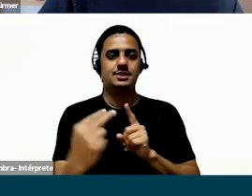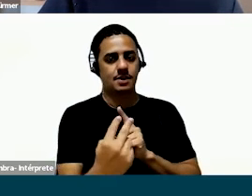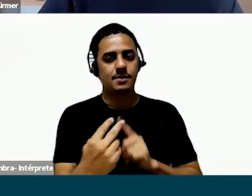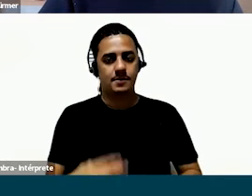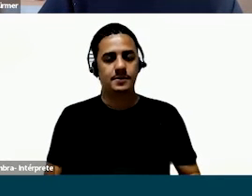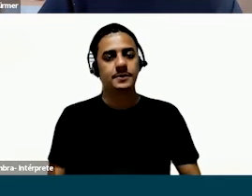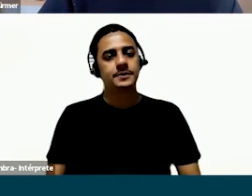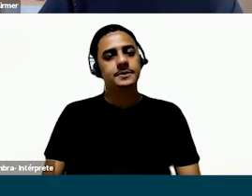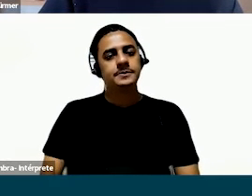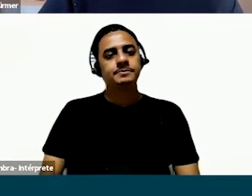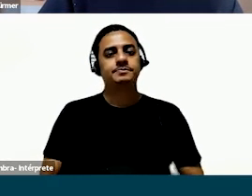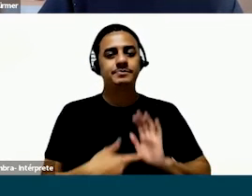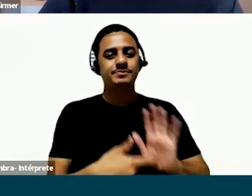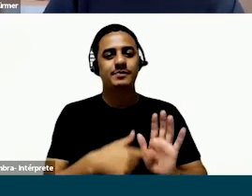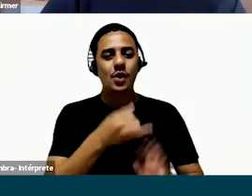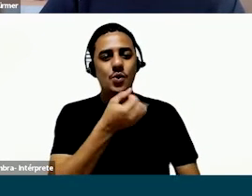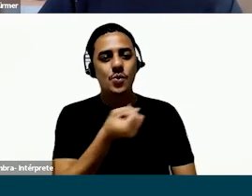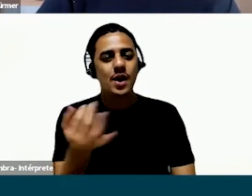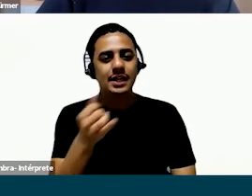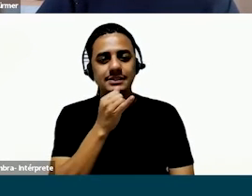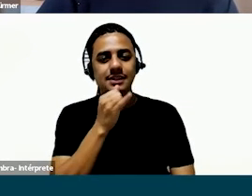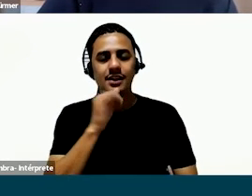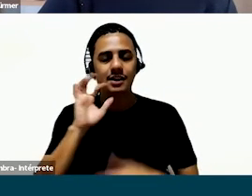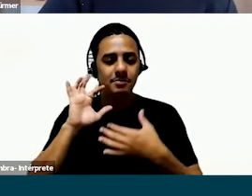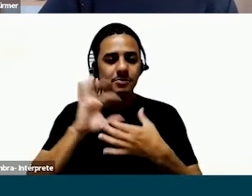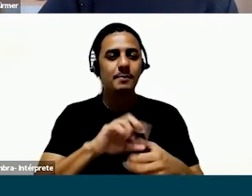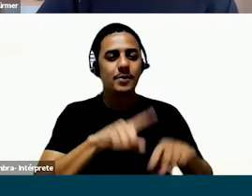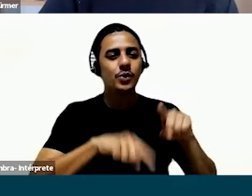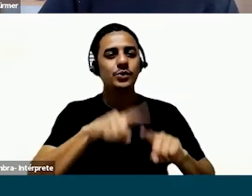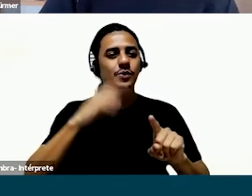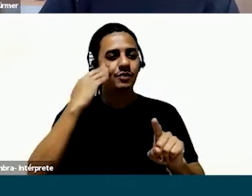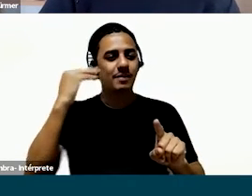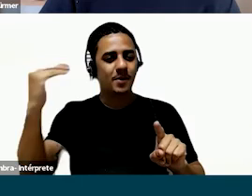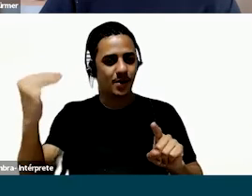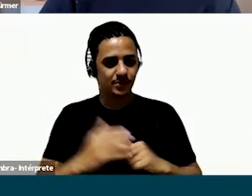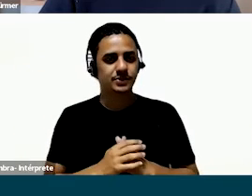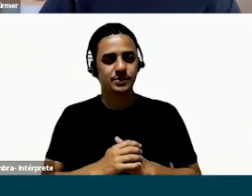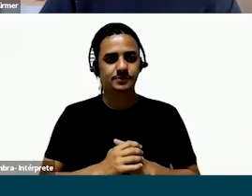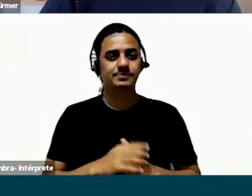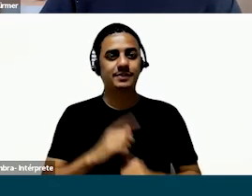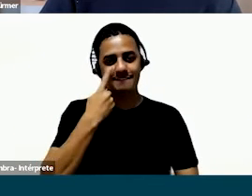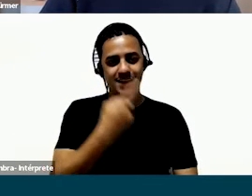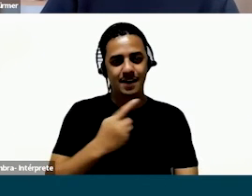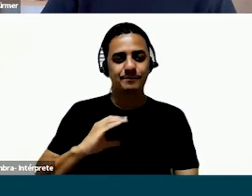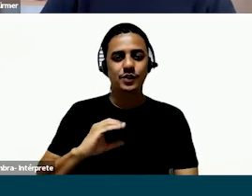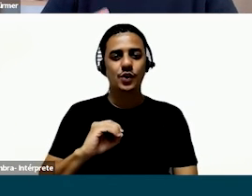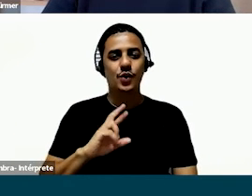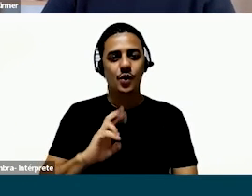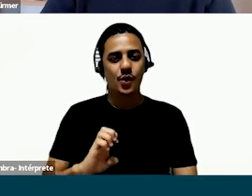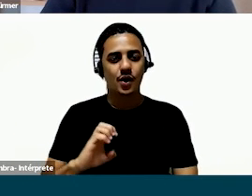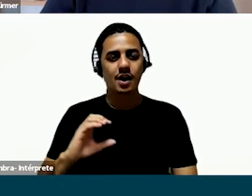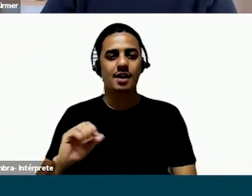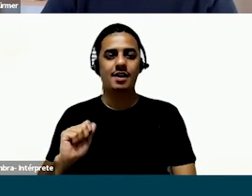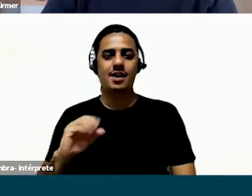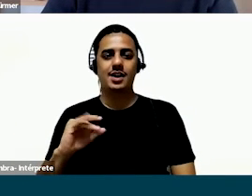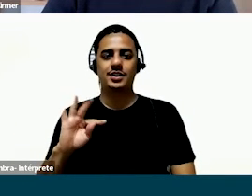gestão de produto a partir dessa visão. Aí eu trouxe alguns exemplos de corrections de produtos famosos. Reparem que os corrections eles sempre